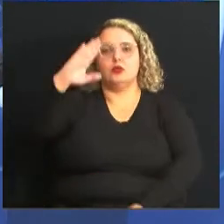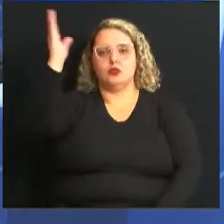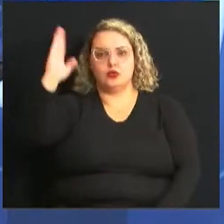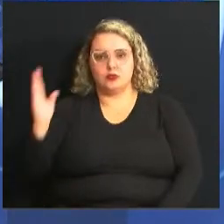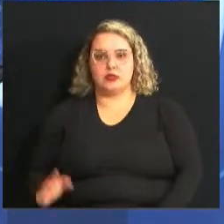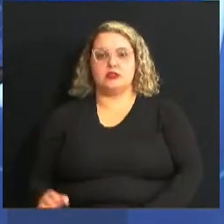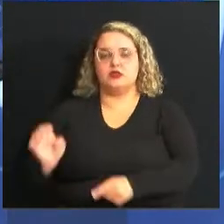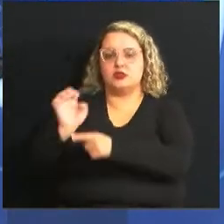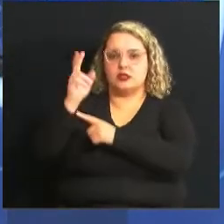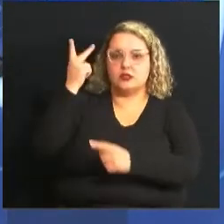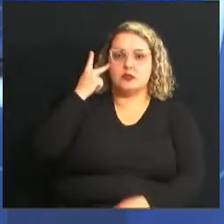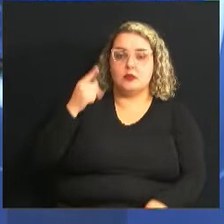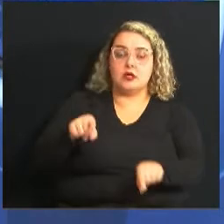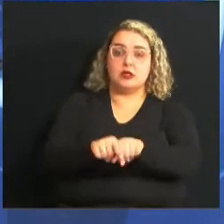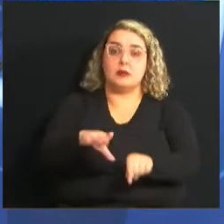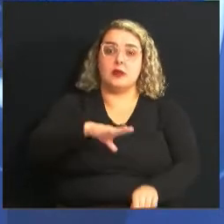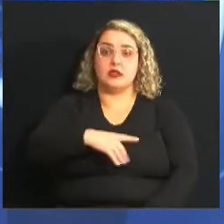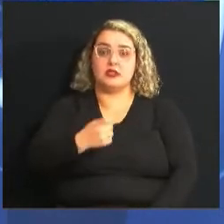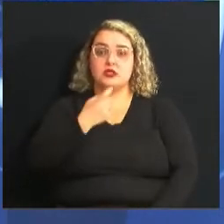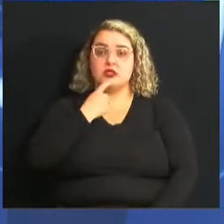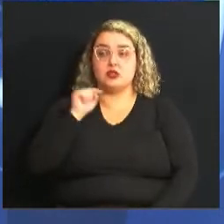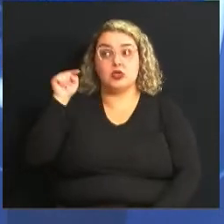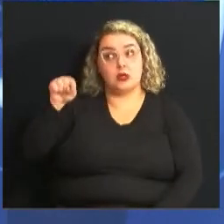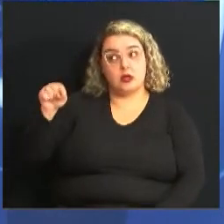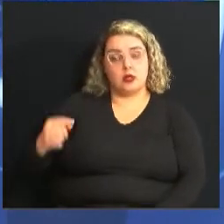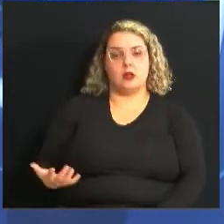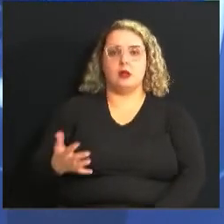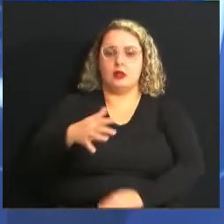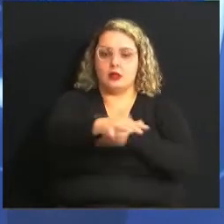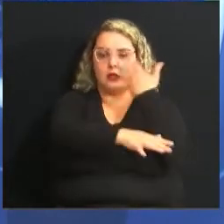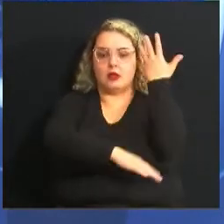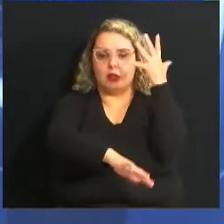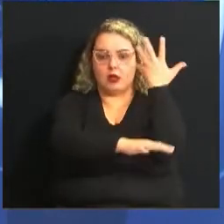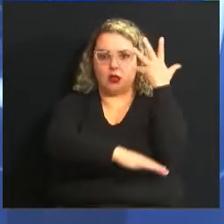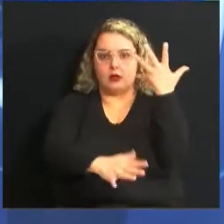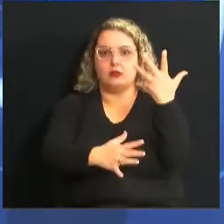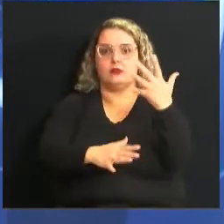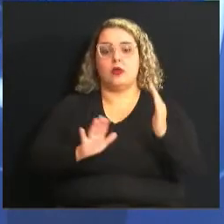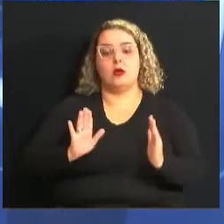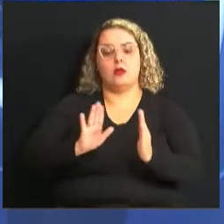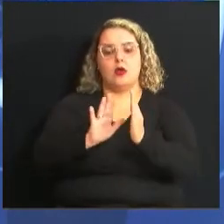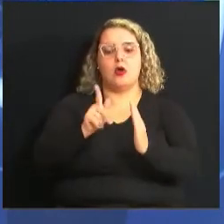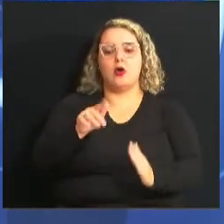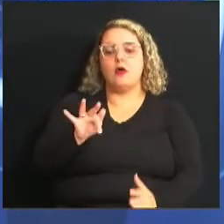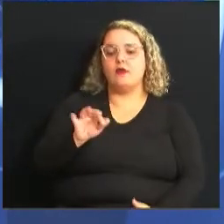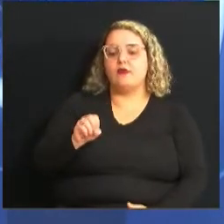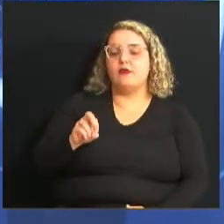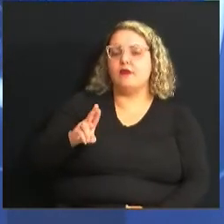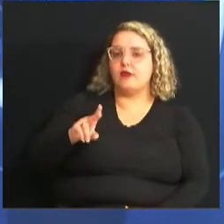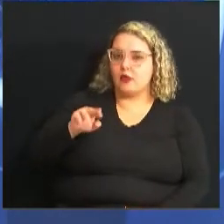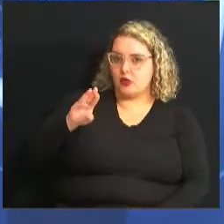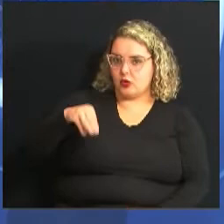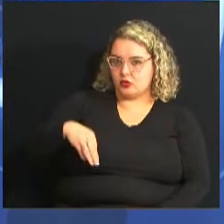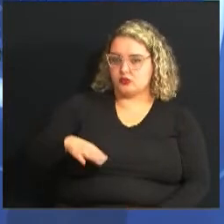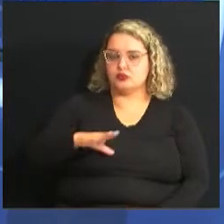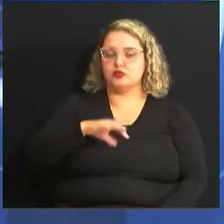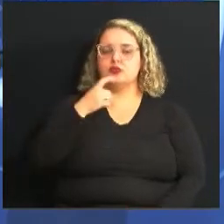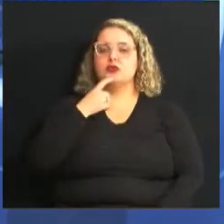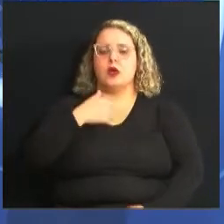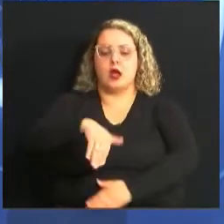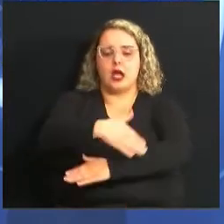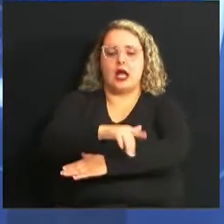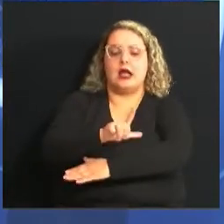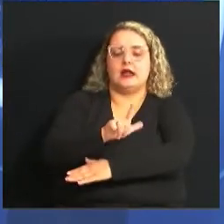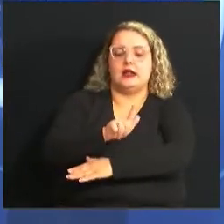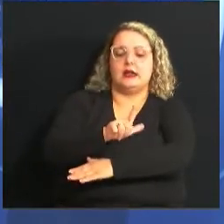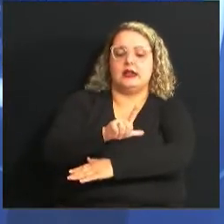que acontece ali justamente na praça em frente ao Fórum de Campinas, entre então a Glicério, a